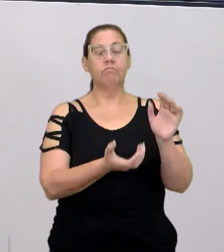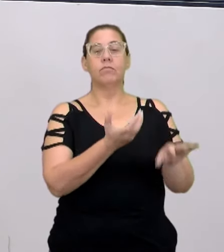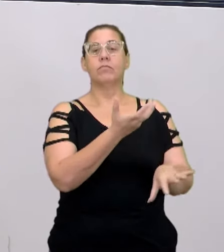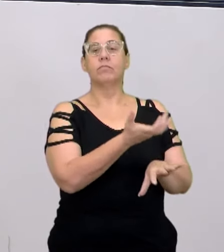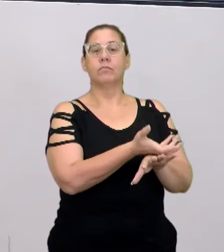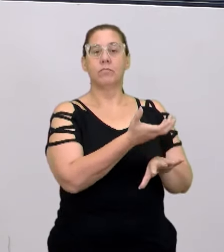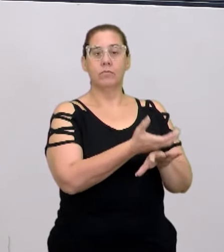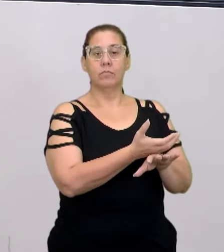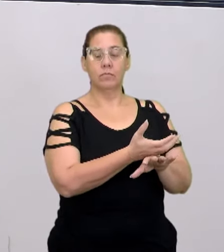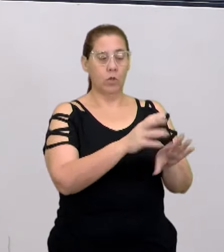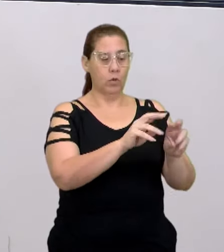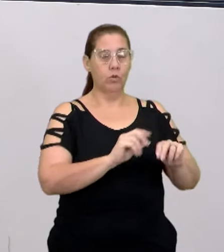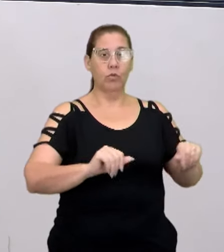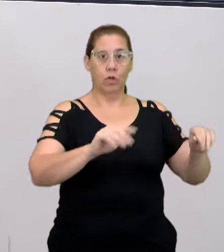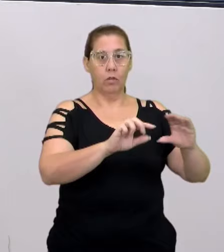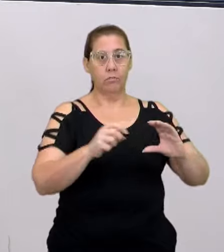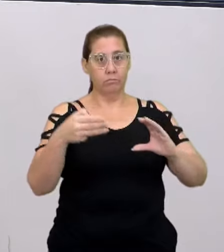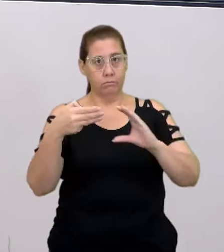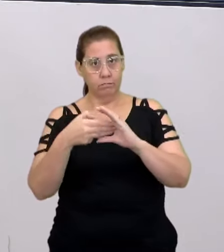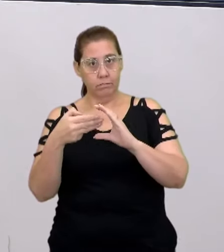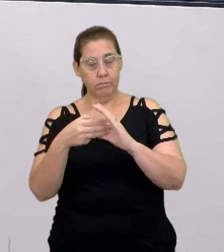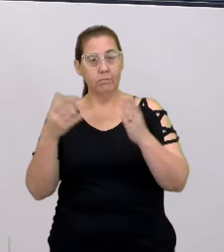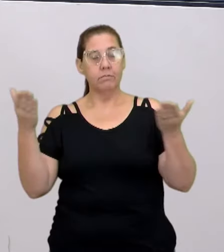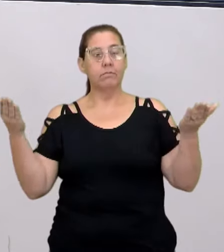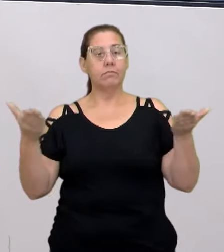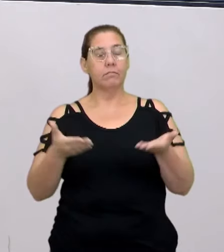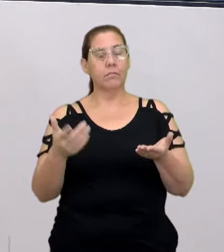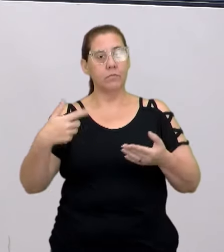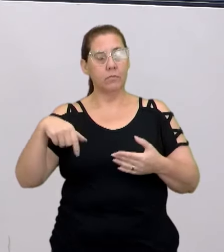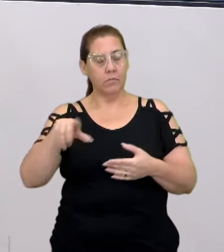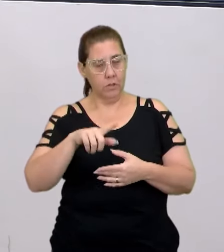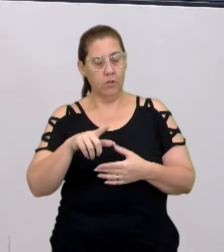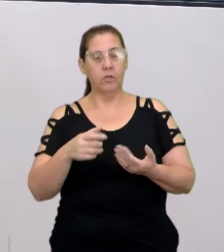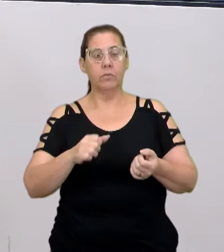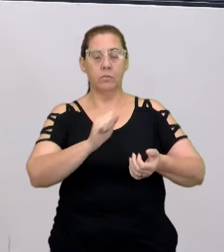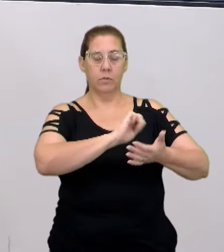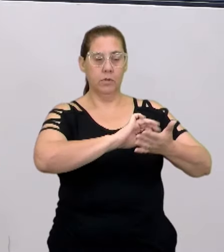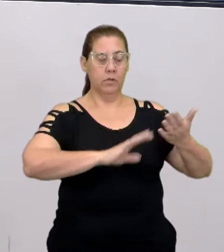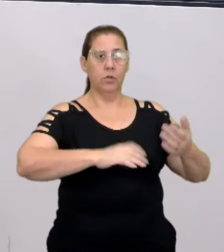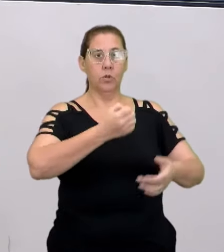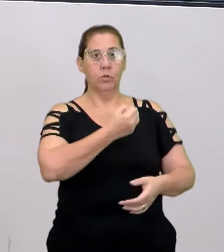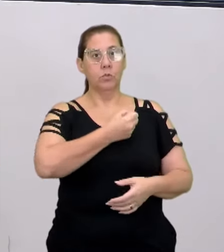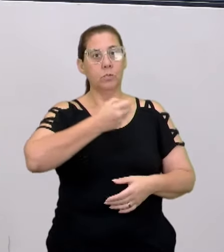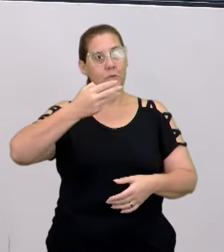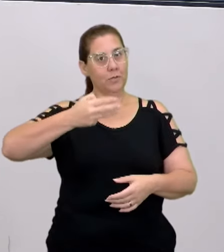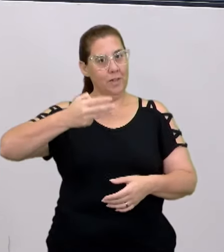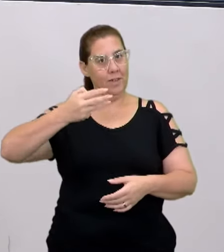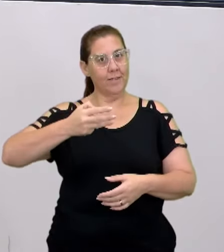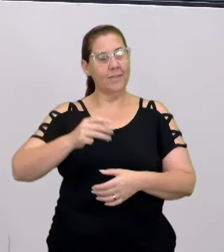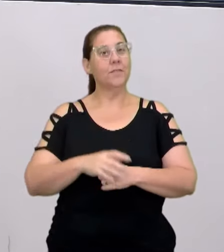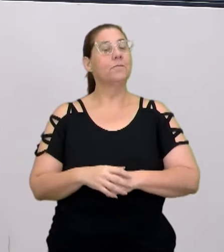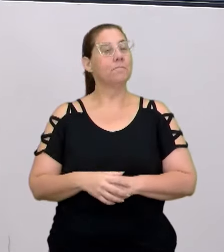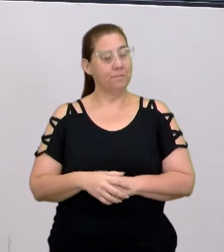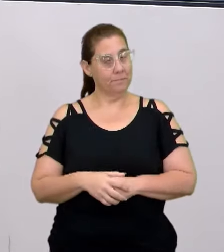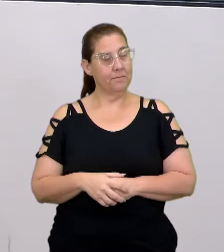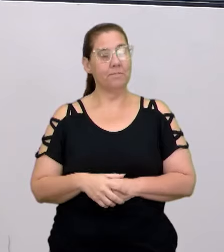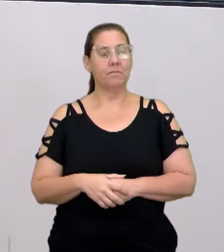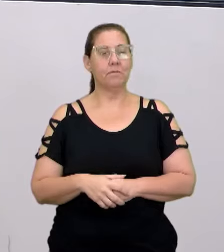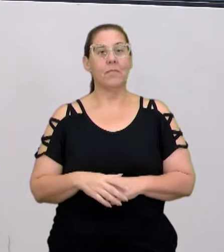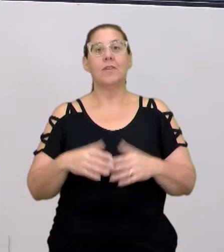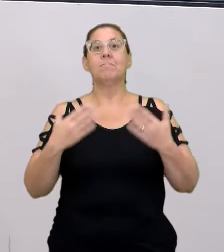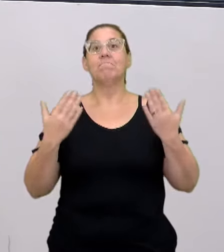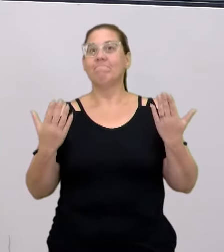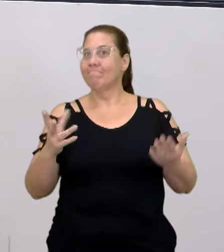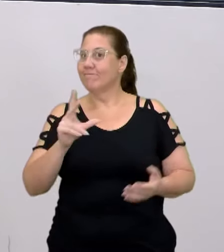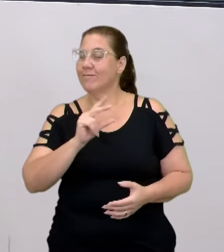do solo à célula. Hoje, né, a gente está aí na nossa atividade 3. Olha só, hein? Quem diria,